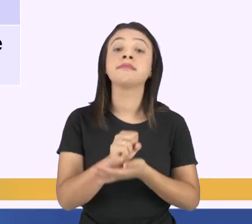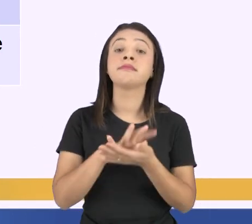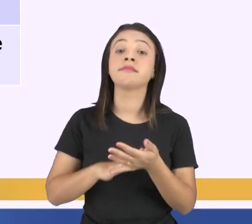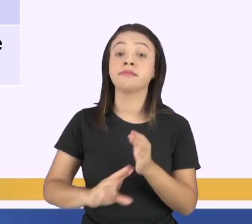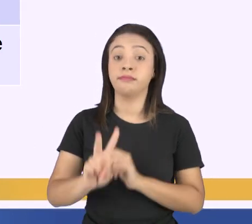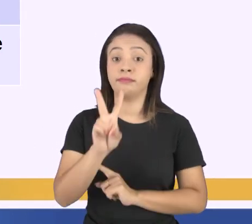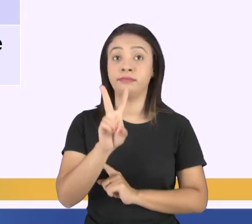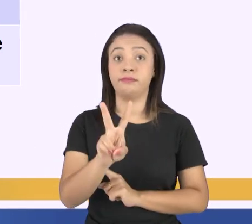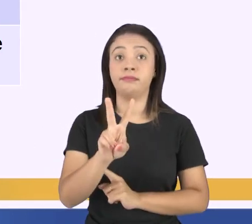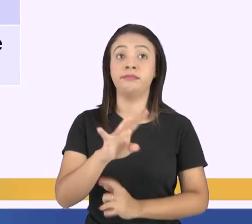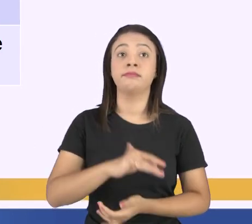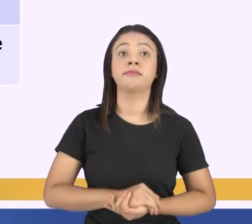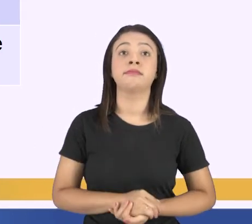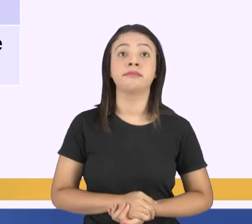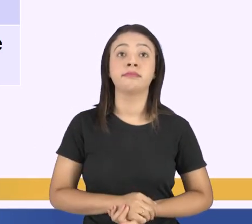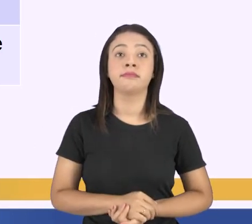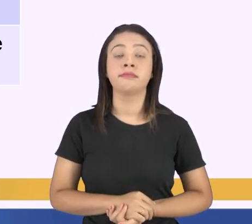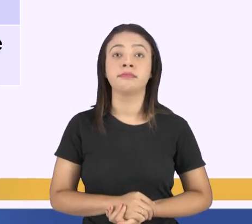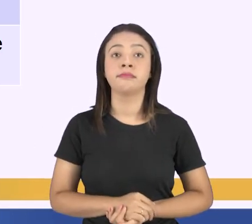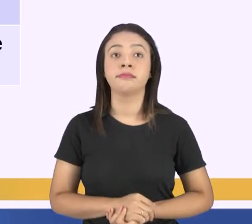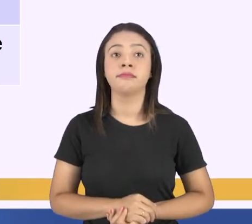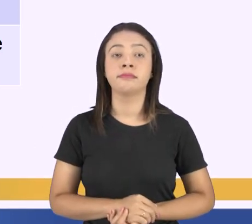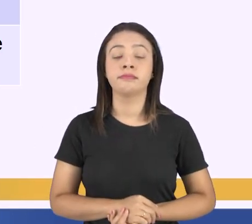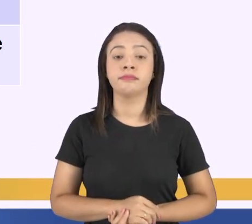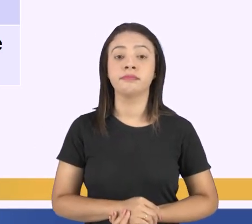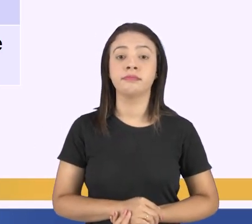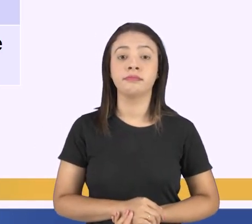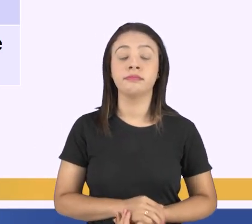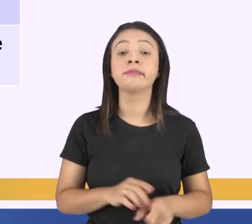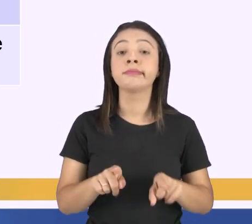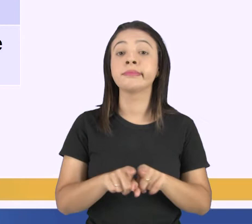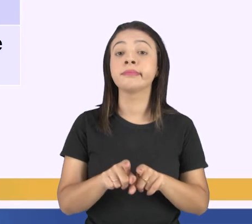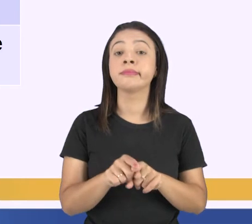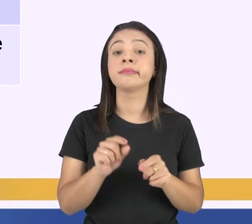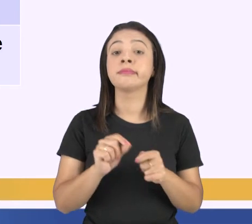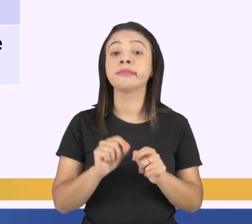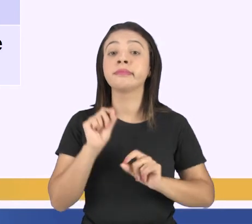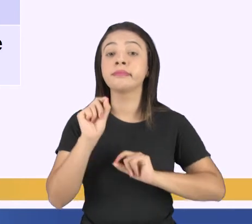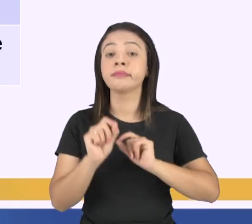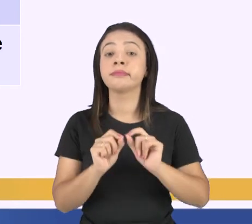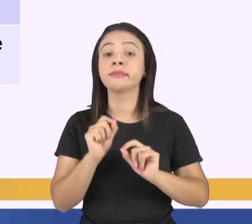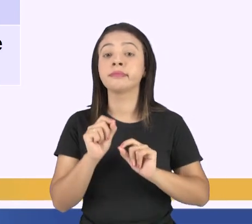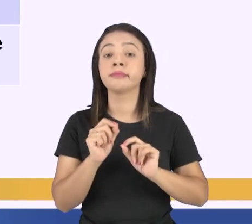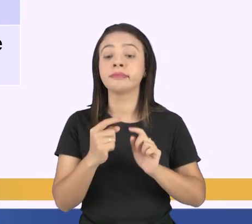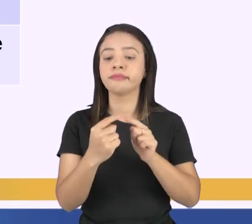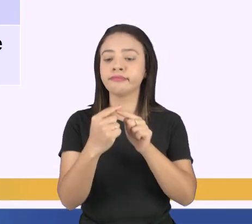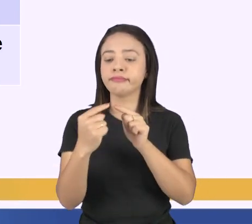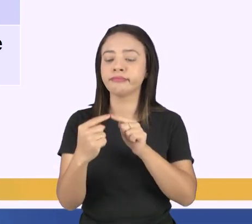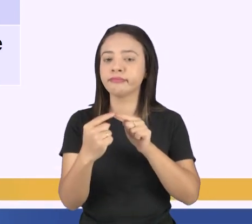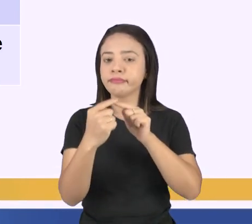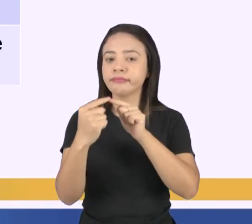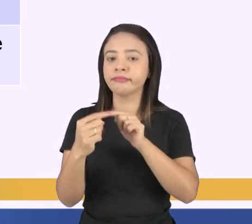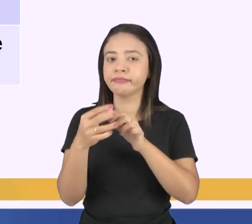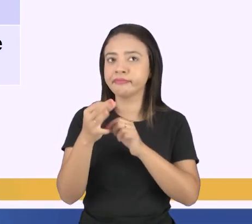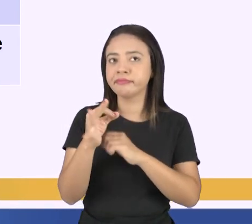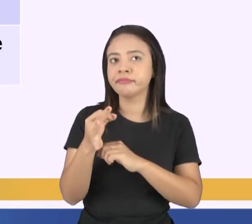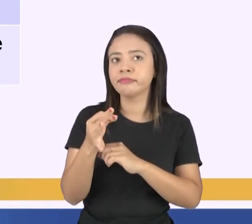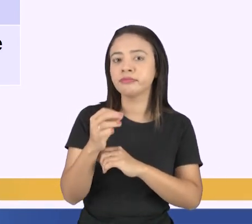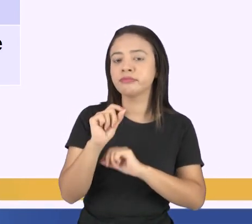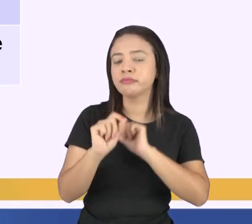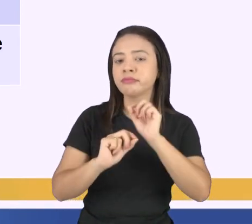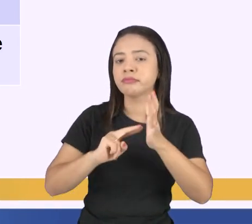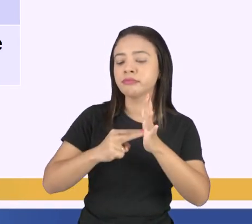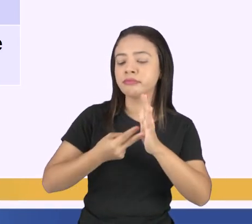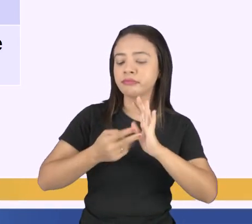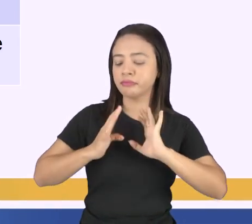aí, na atividade 2, faça também a correlação, corretamente, né, da questão ética e a